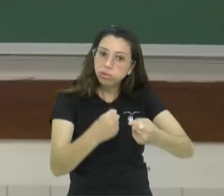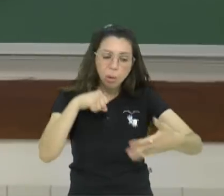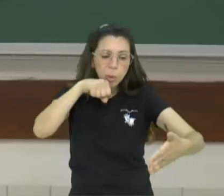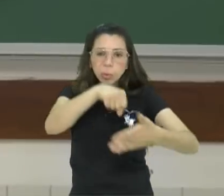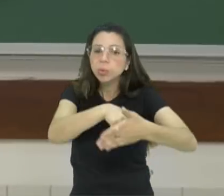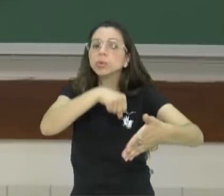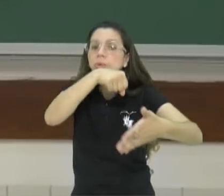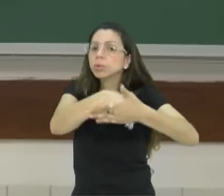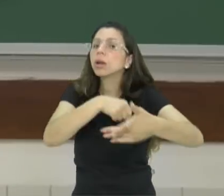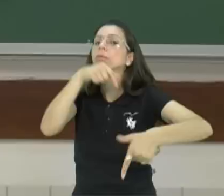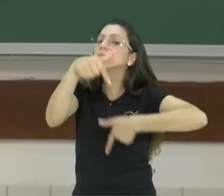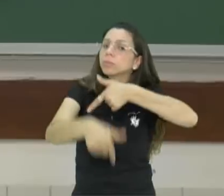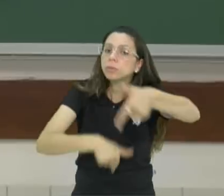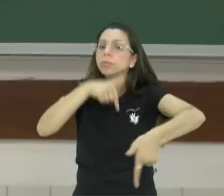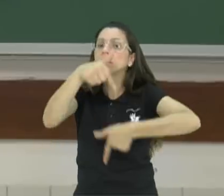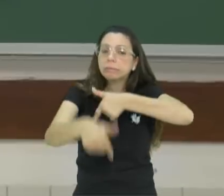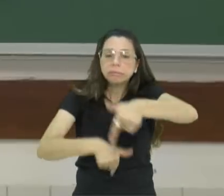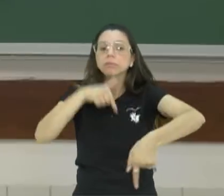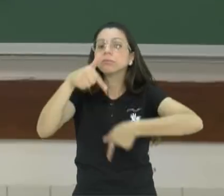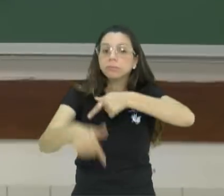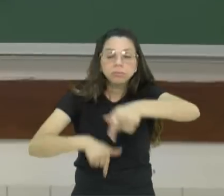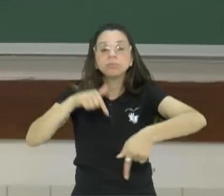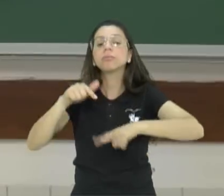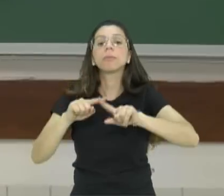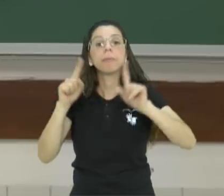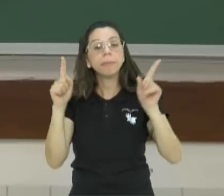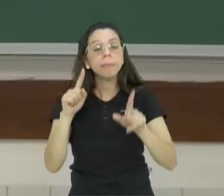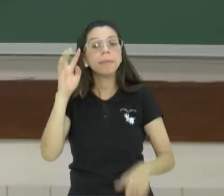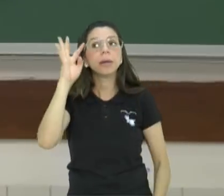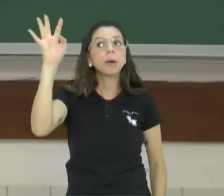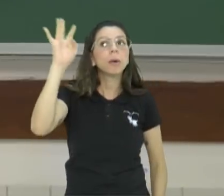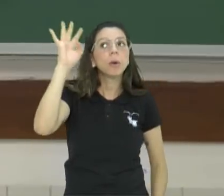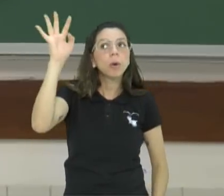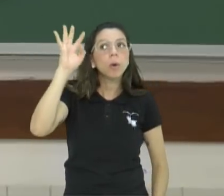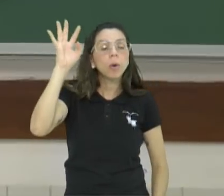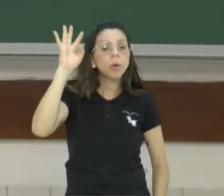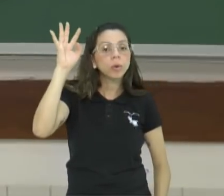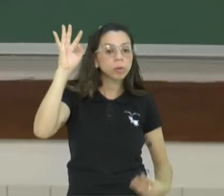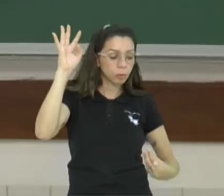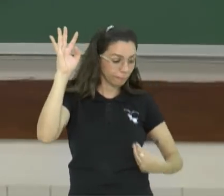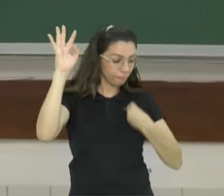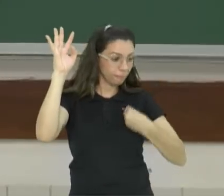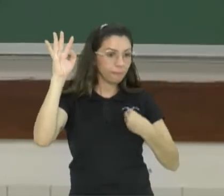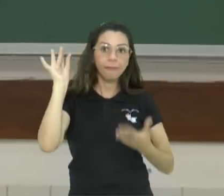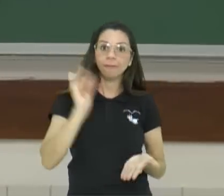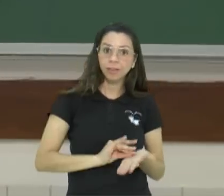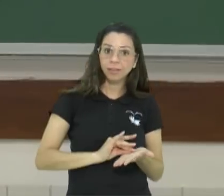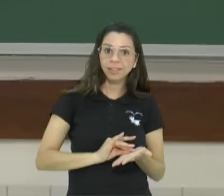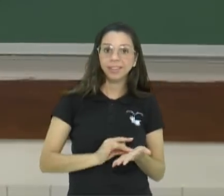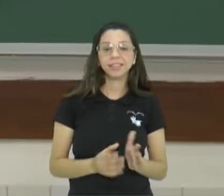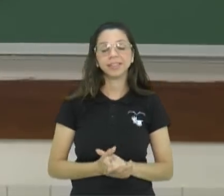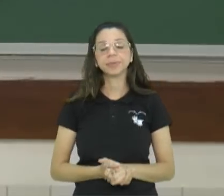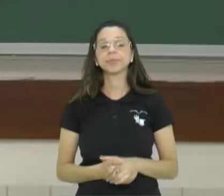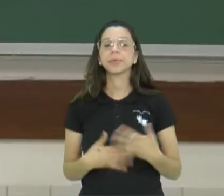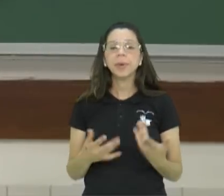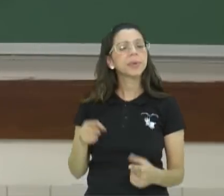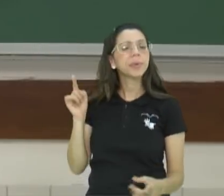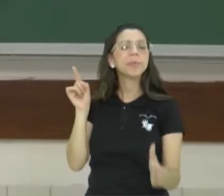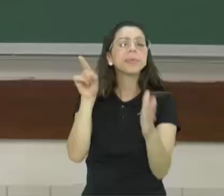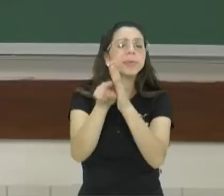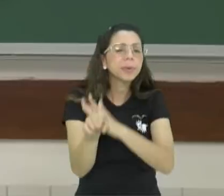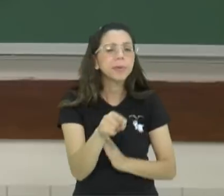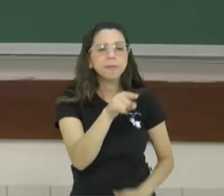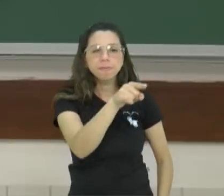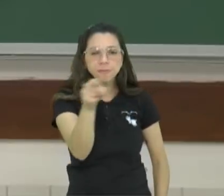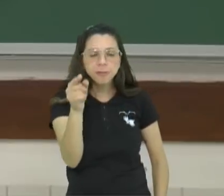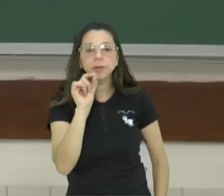atrás, lutar, trabalhar bastante para ter esse sonho realizado. E quando eu perguntei se você tem sonho, eu espero